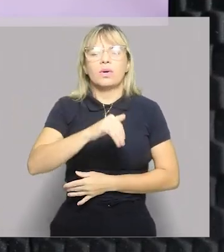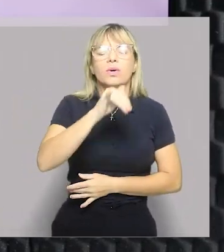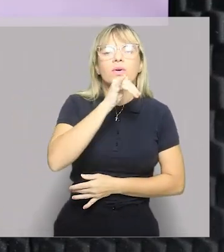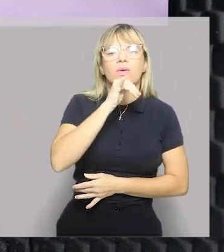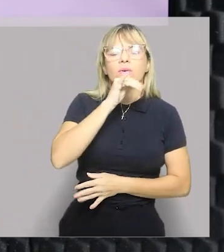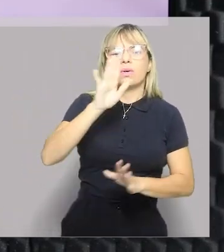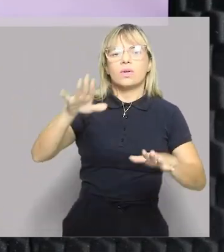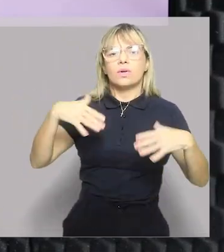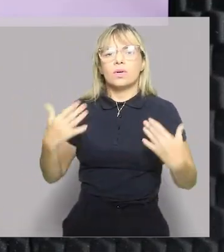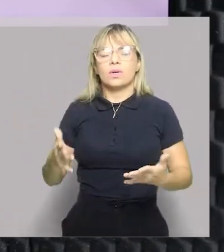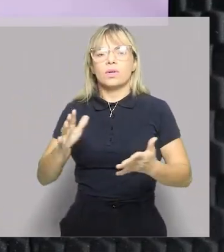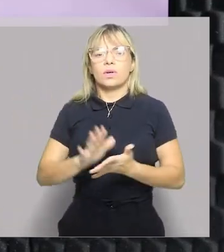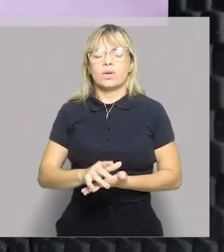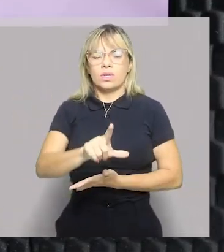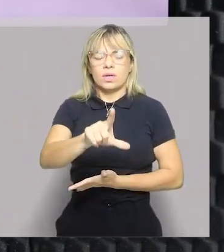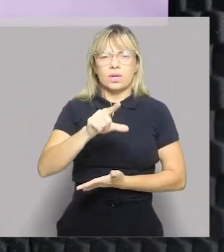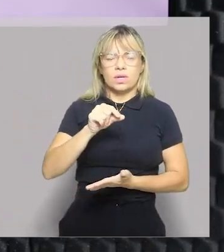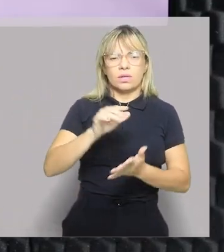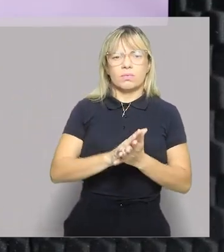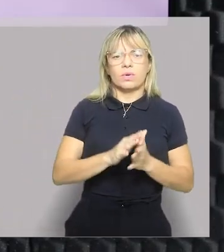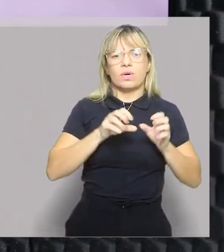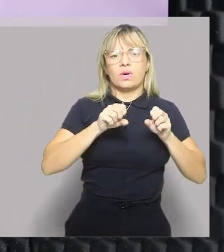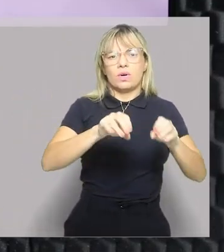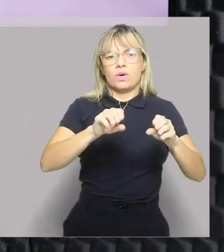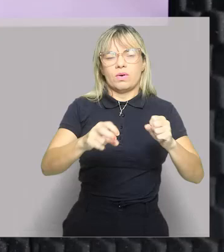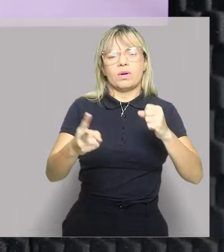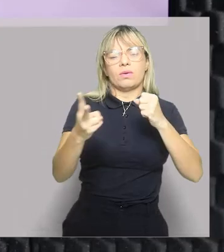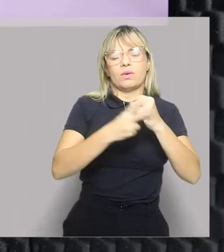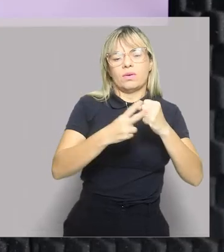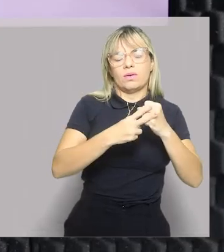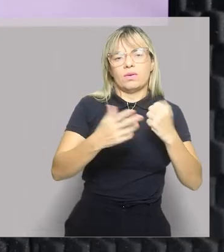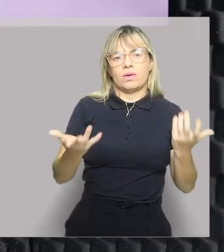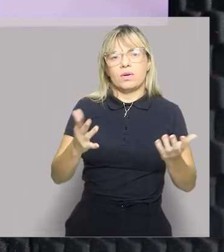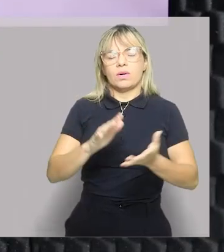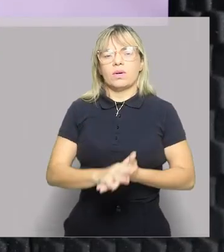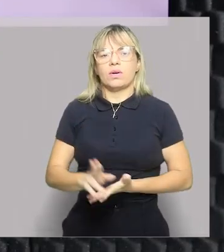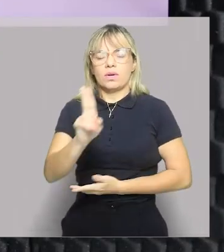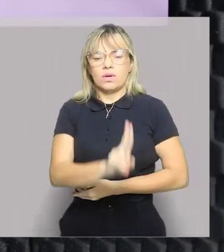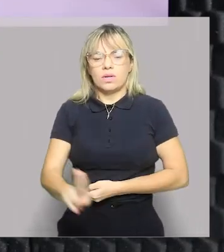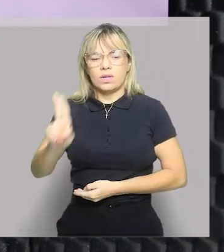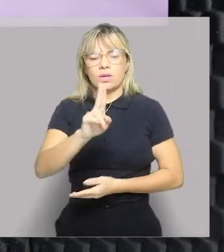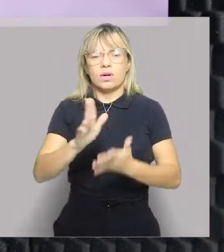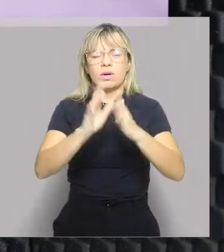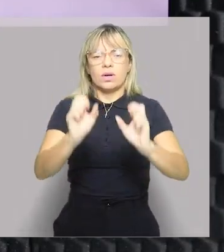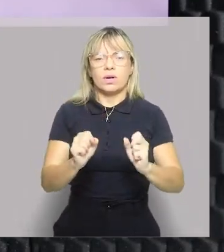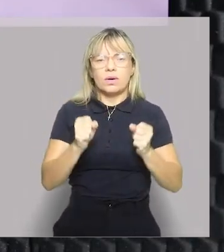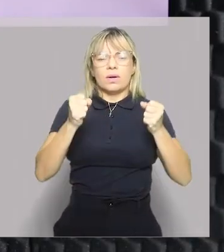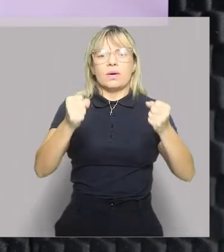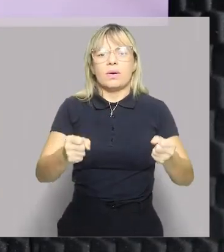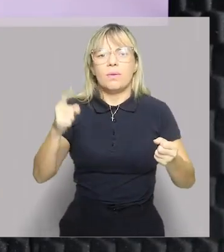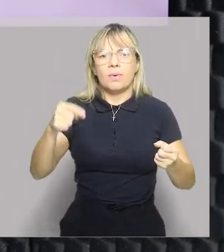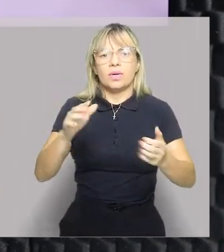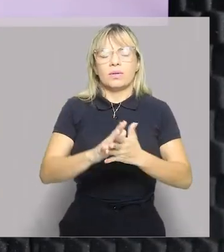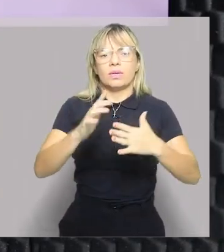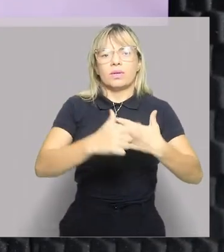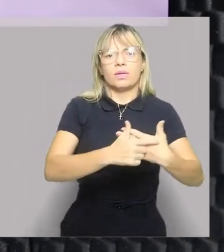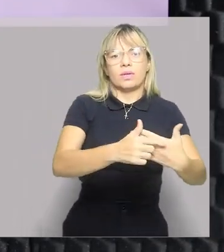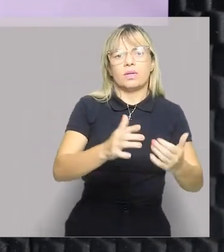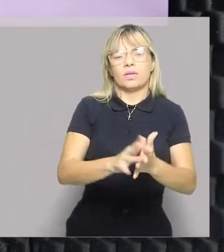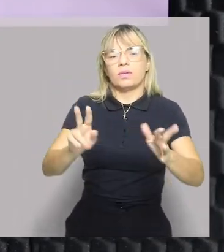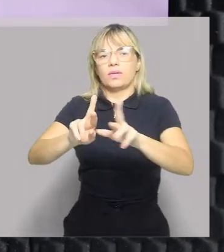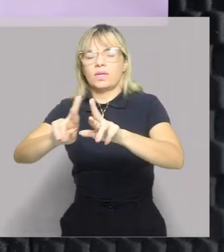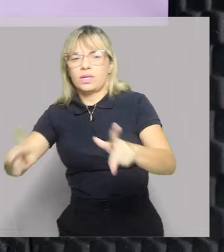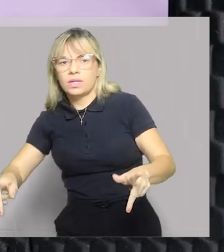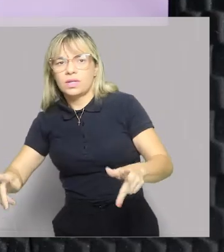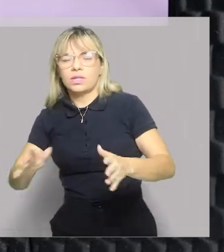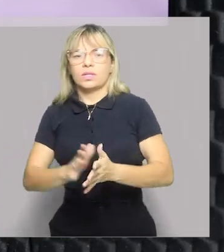se pegarmos o verbo ensinar, tá? Esse verbo, ele pode assumir diferentes